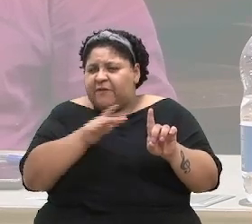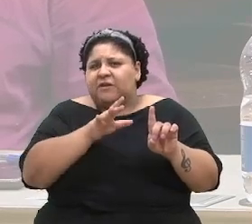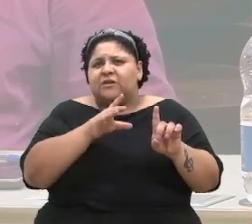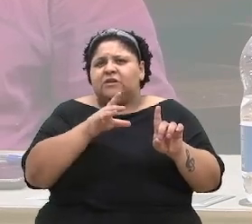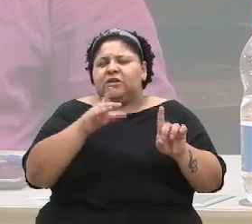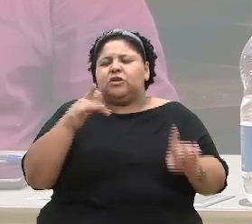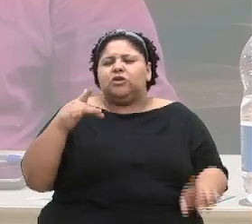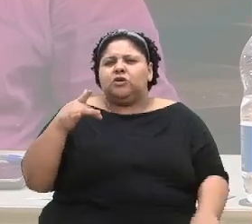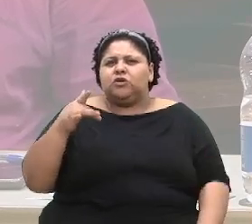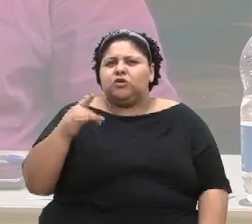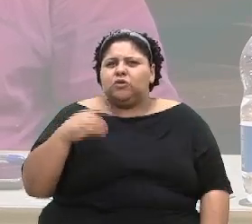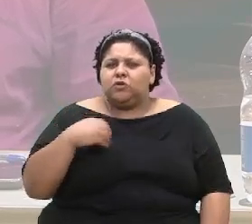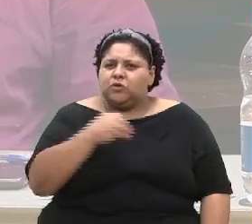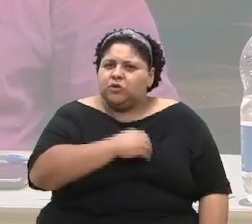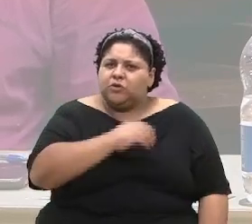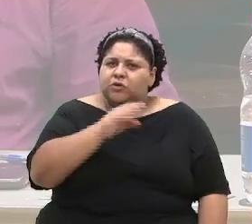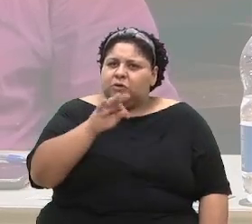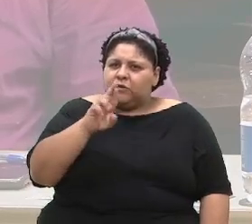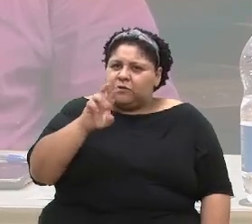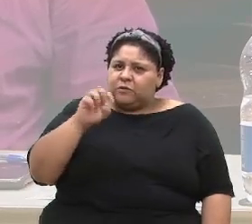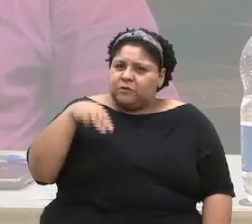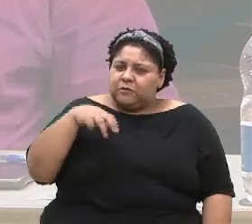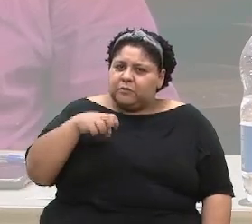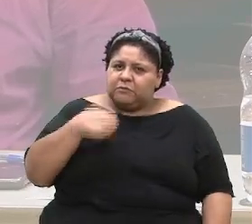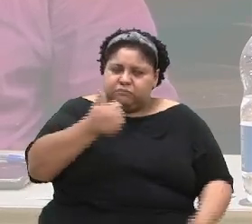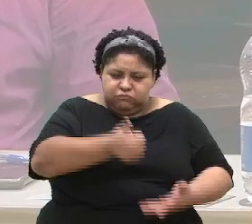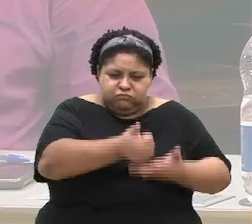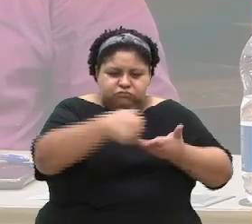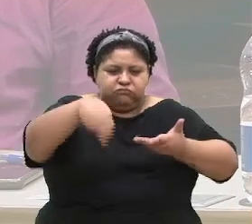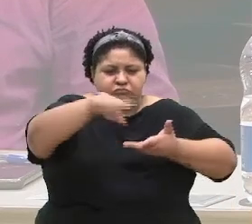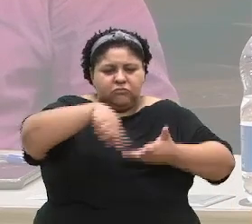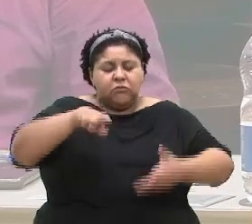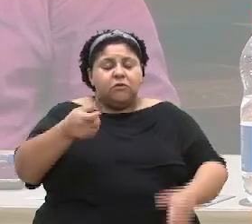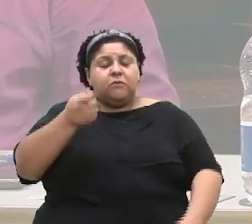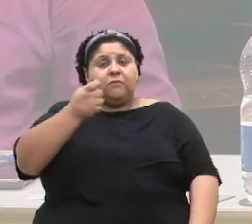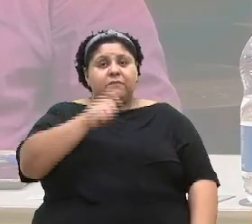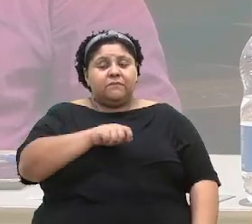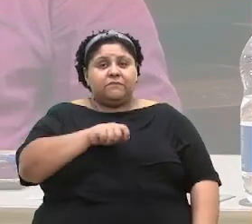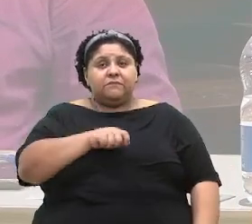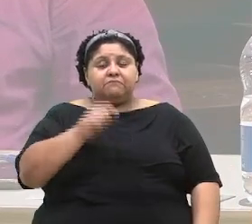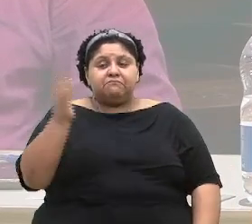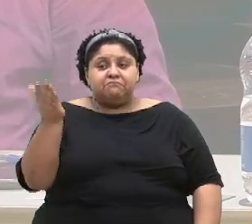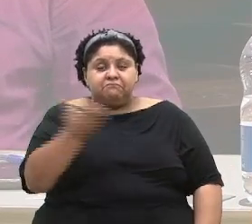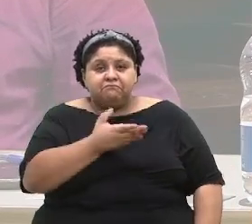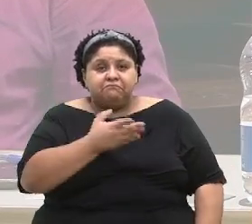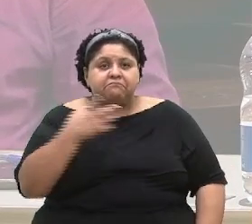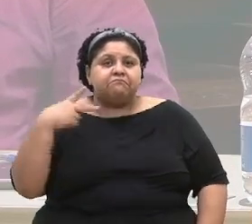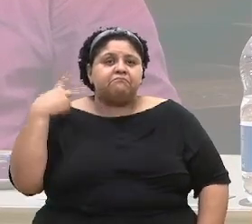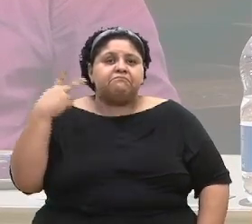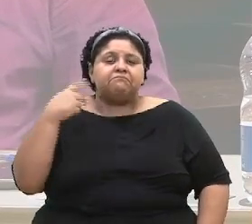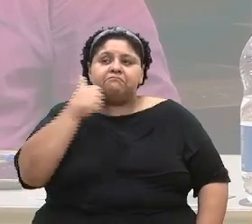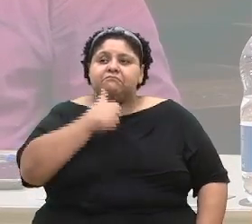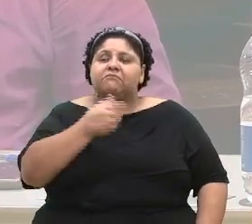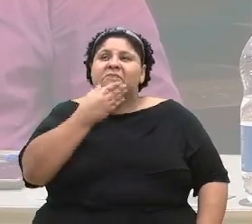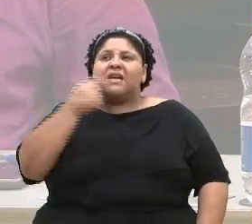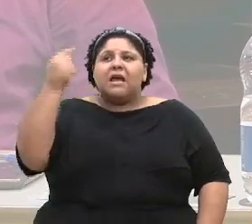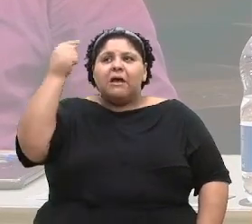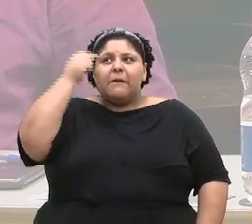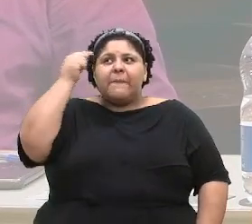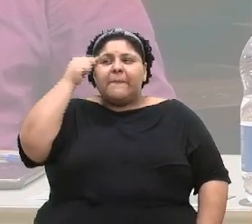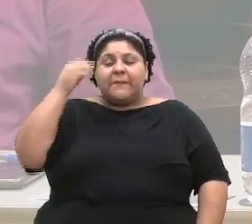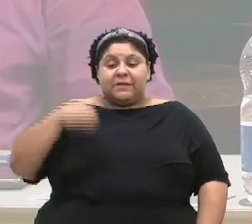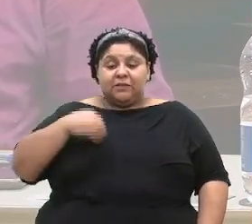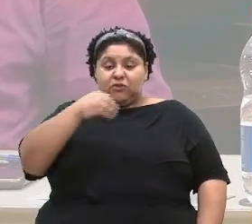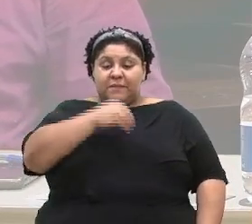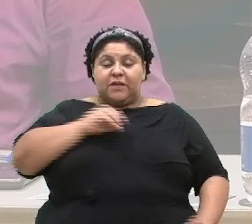muito nas fiscalizações. E contem conosco, e nós precisamos, colegas vereadores, pensar nos médicos no